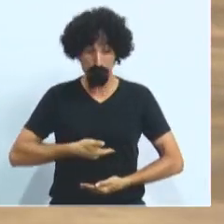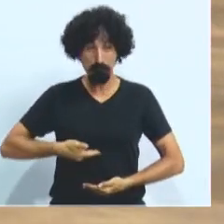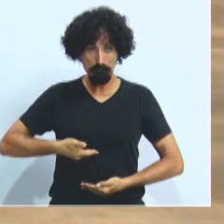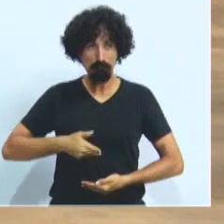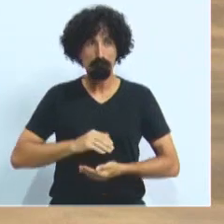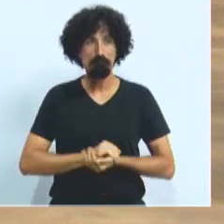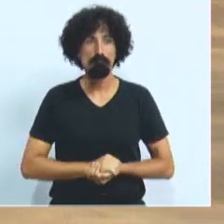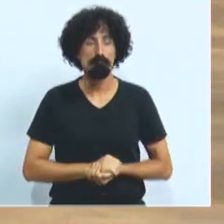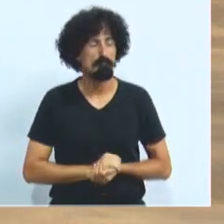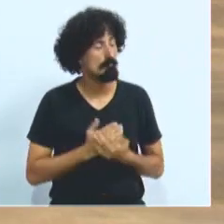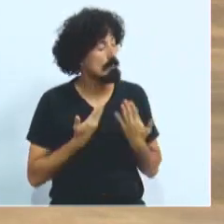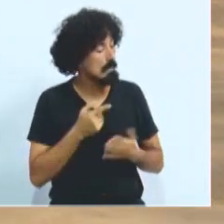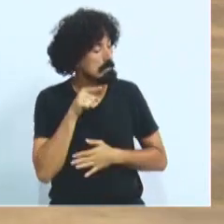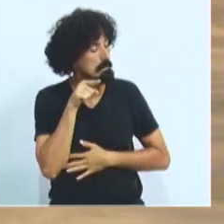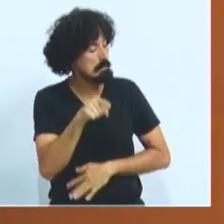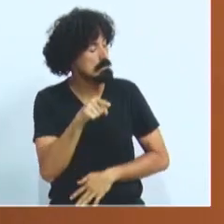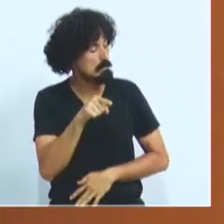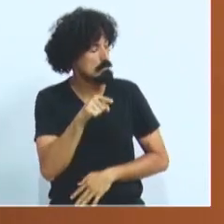E nisso,